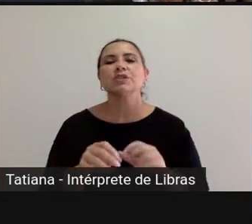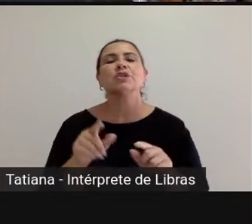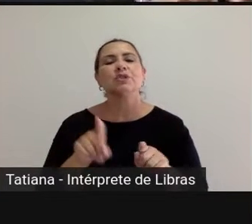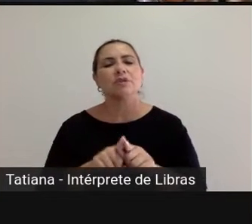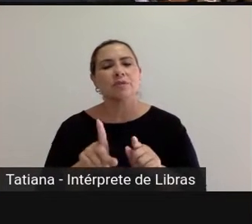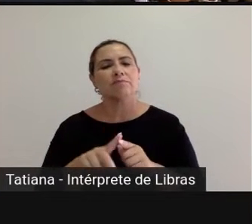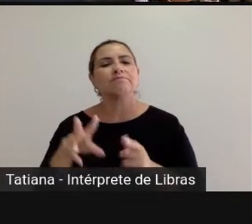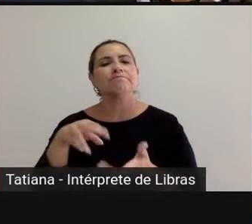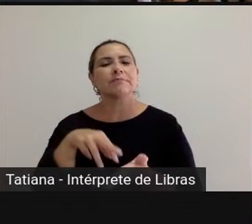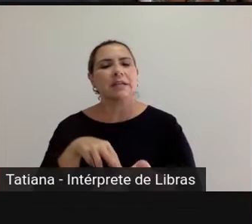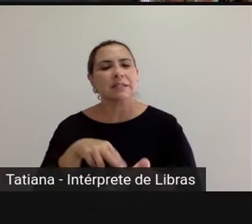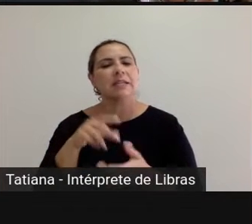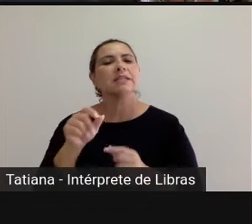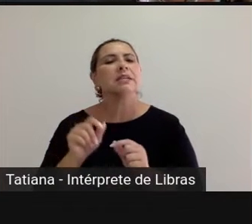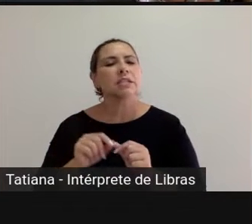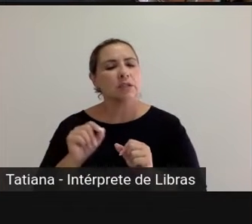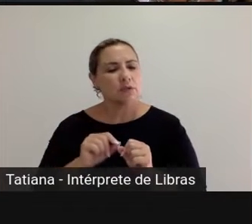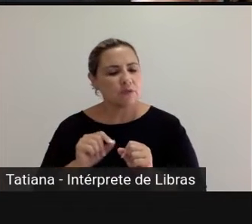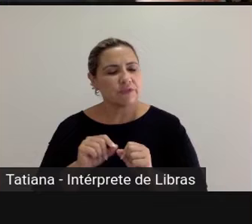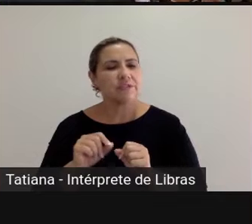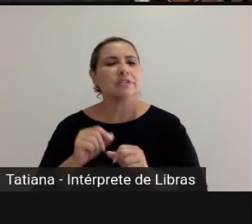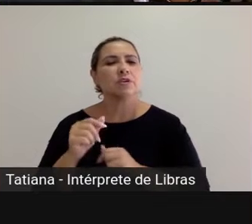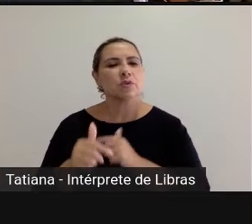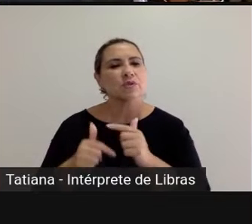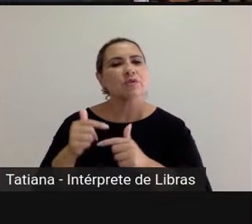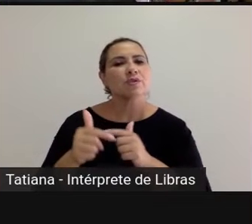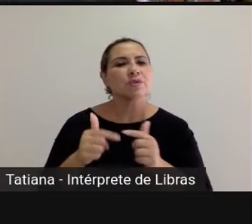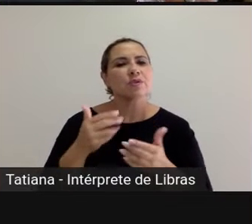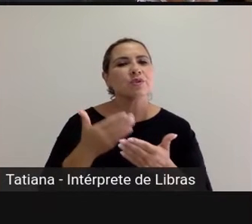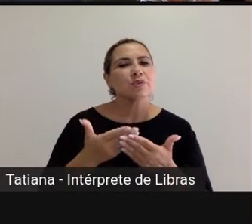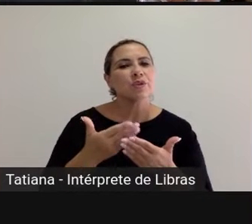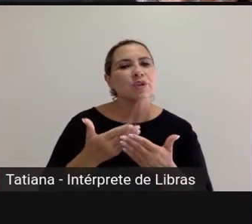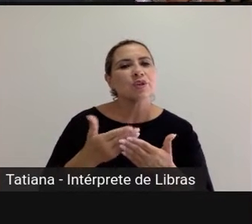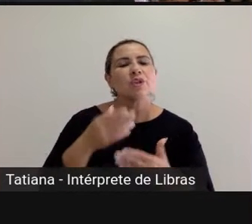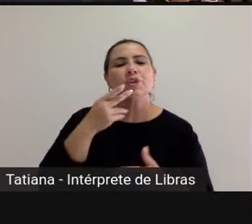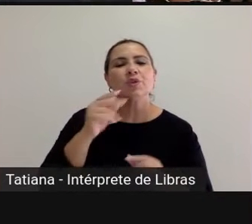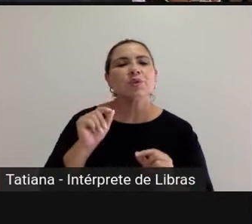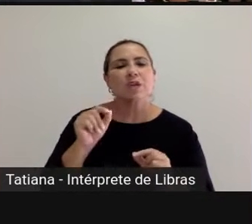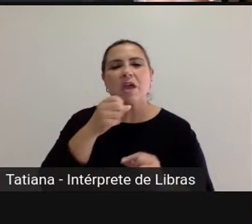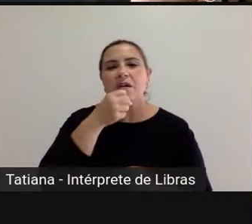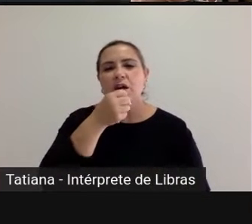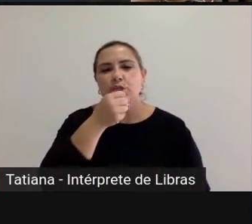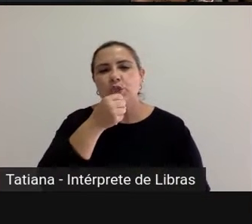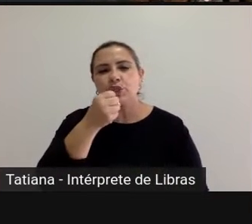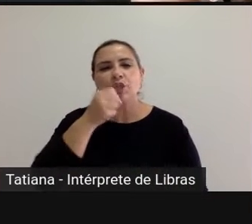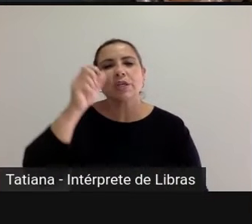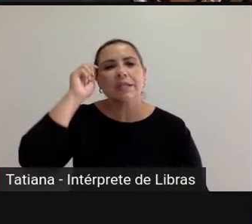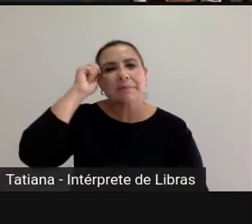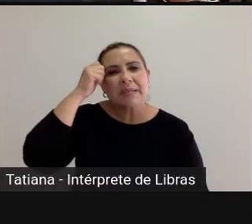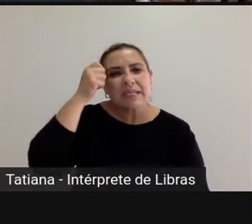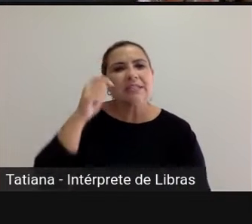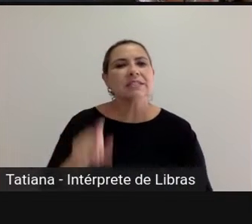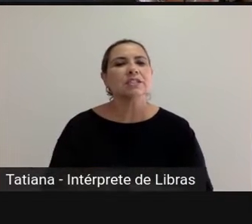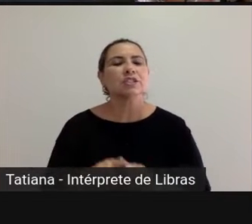tempo inteiro. Não, a gente faz jornalismo. Eu estou fazendo jornalismo preto, né, eu estou fazendo jornalismo com viés de